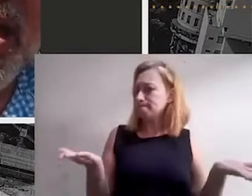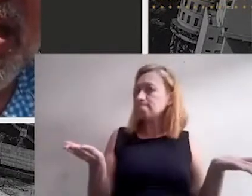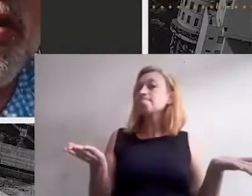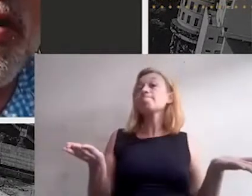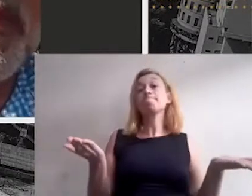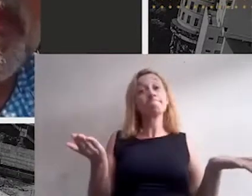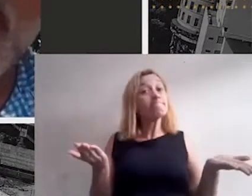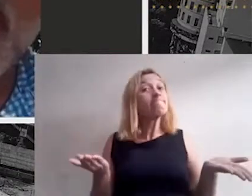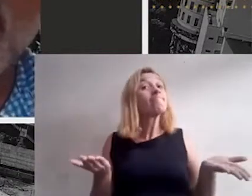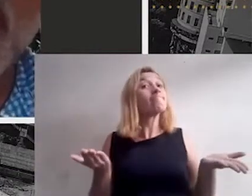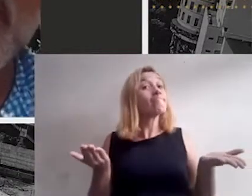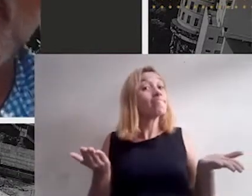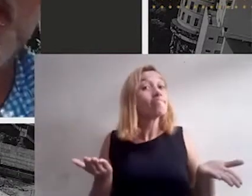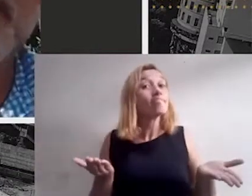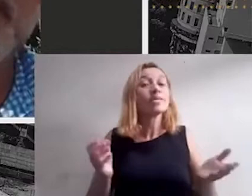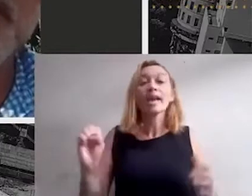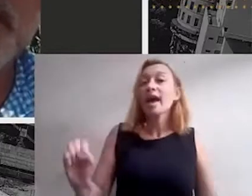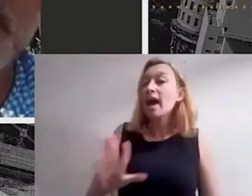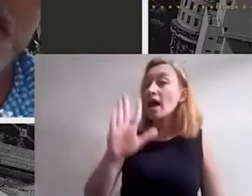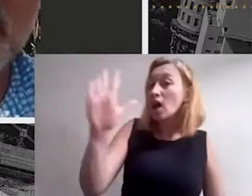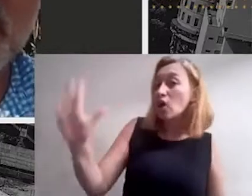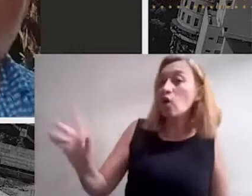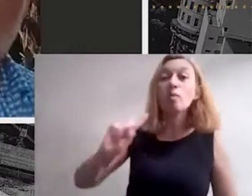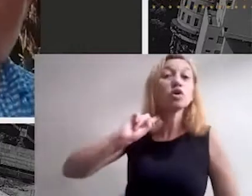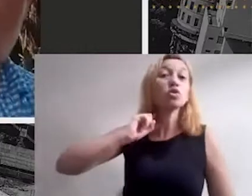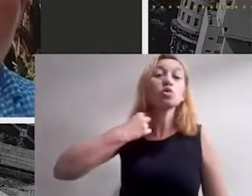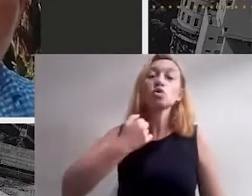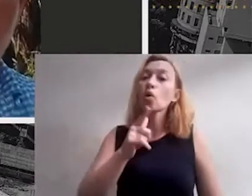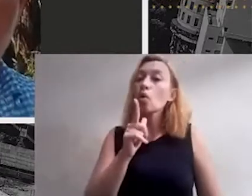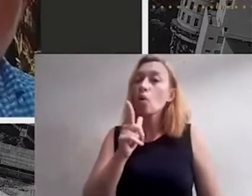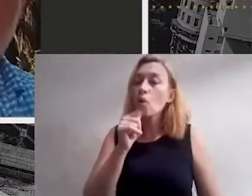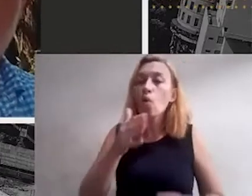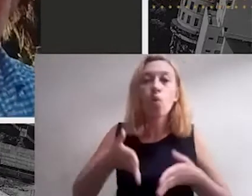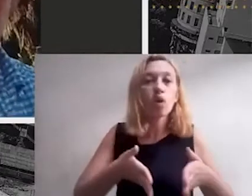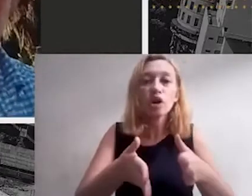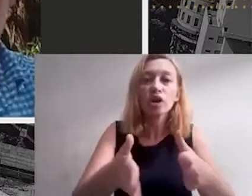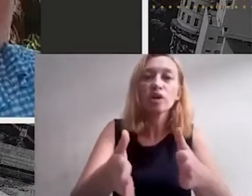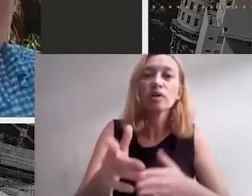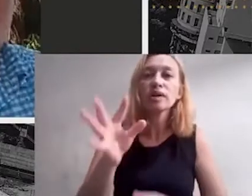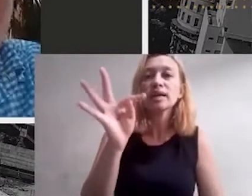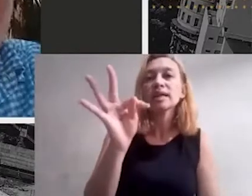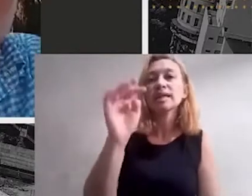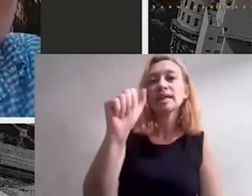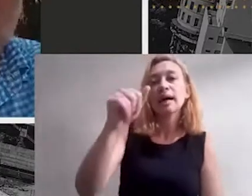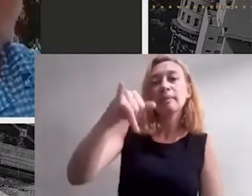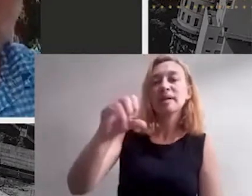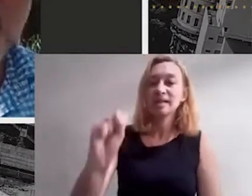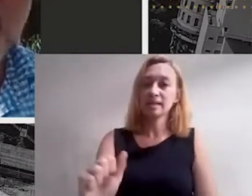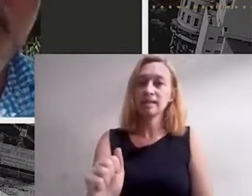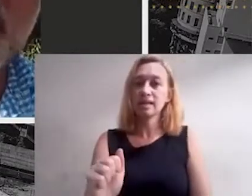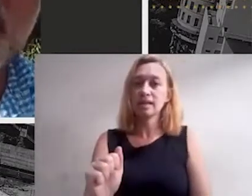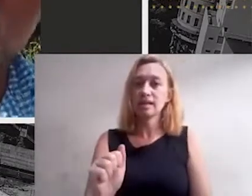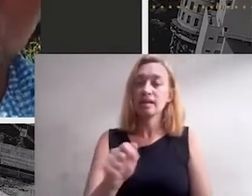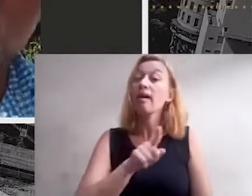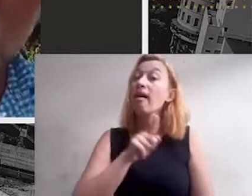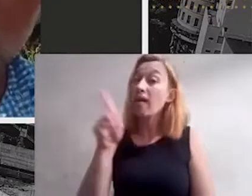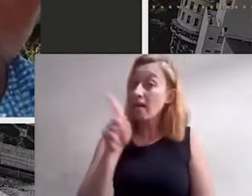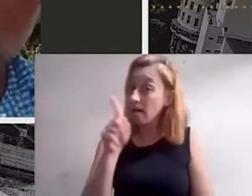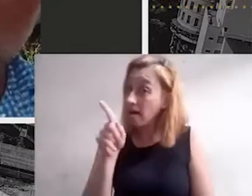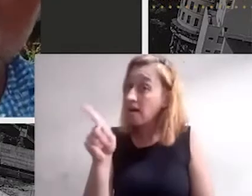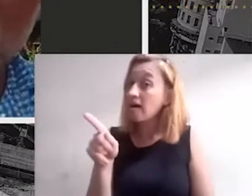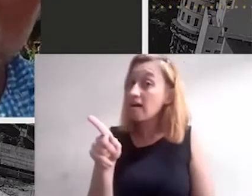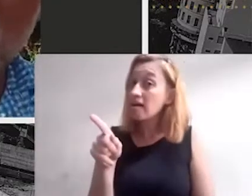A Europa poluiu o rio Tâmisa em Londres, poluiu, enfim, os rios principais da Europa eram